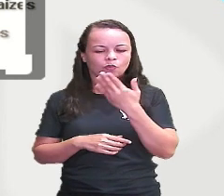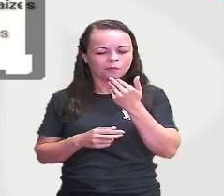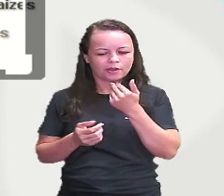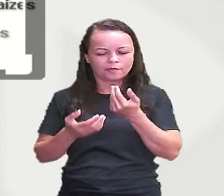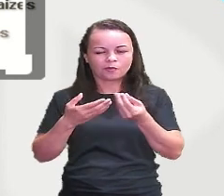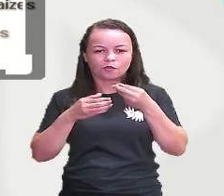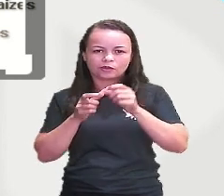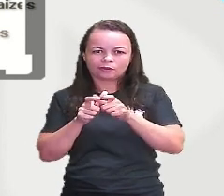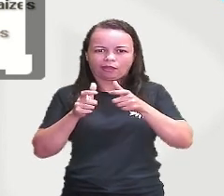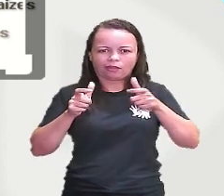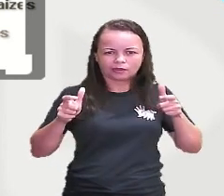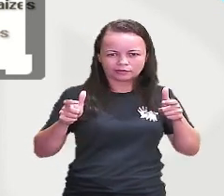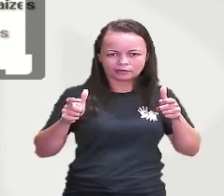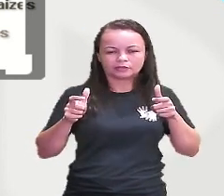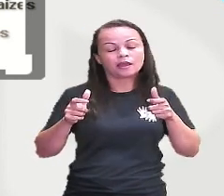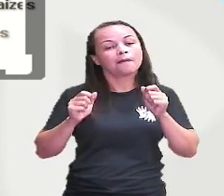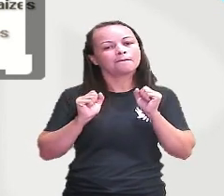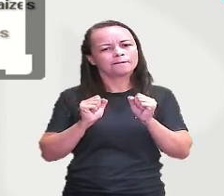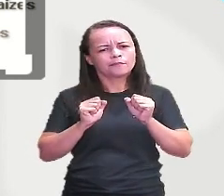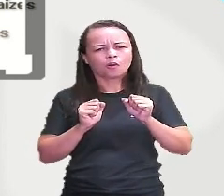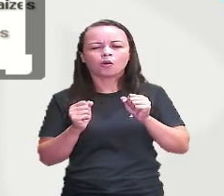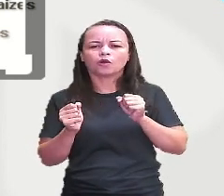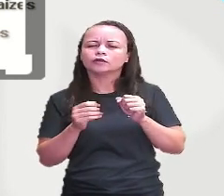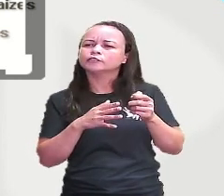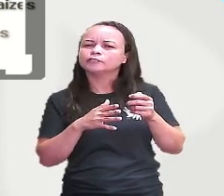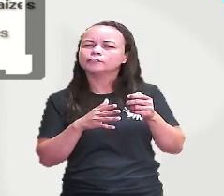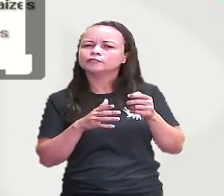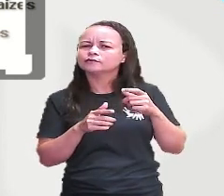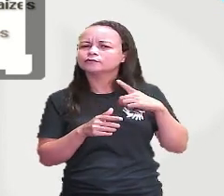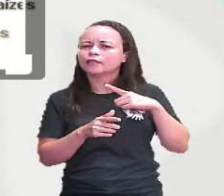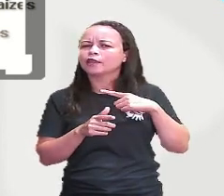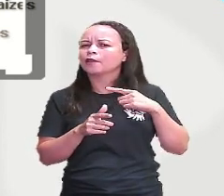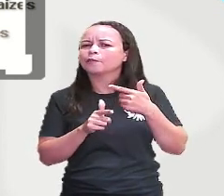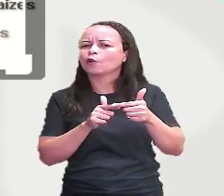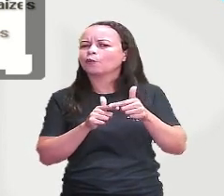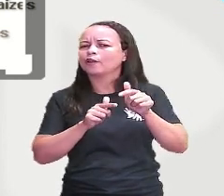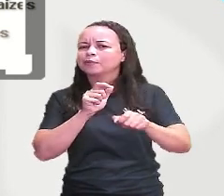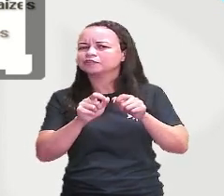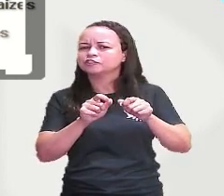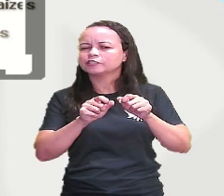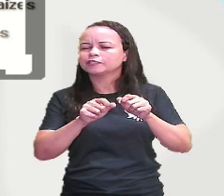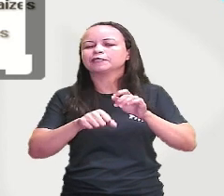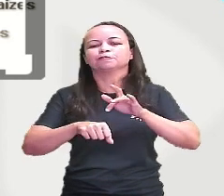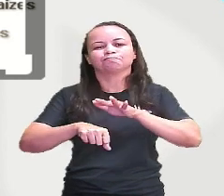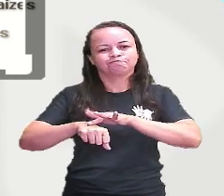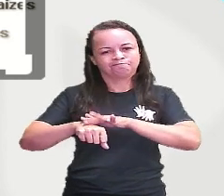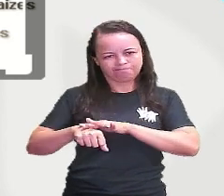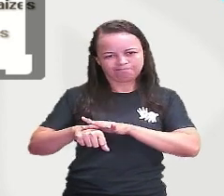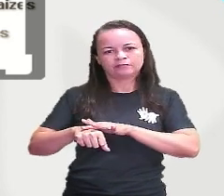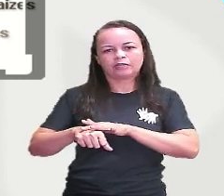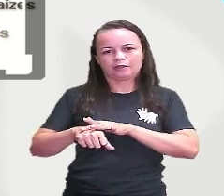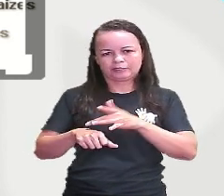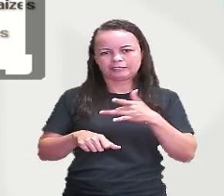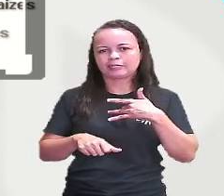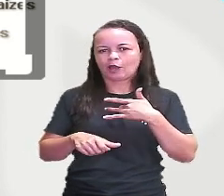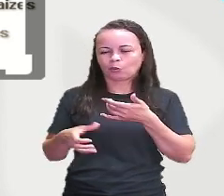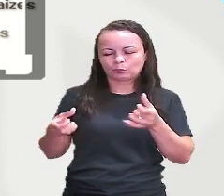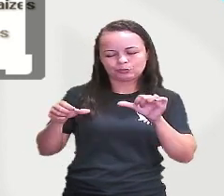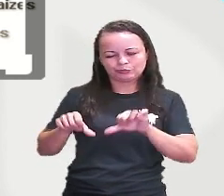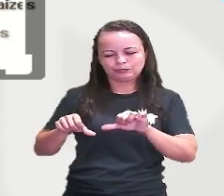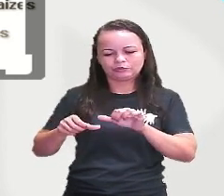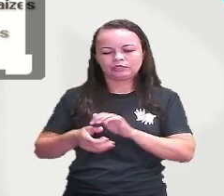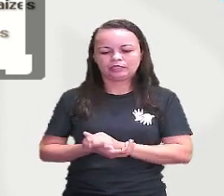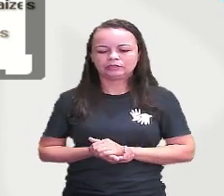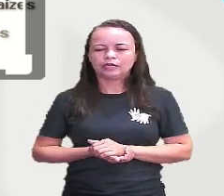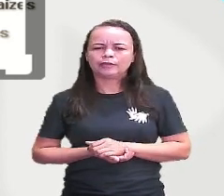quantidade grande, ele pode provocar o quê? Pode provocar doenças, né? Pode afetar a nossa saúde. Então imagine aí